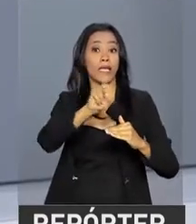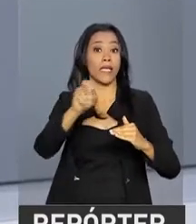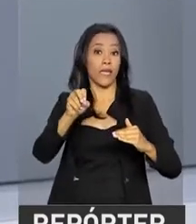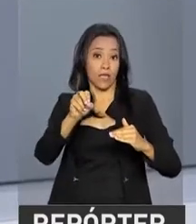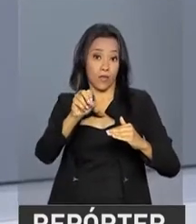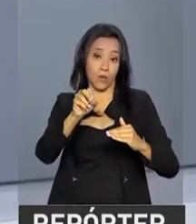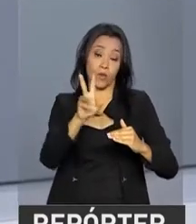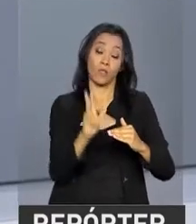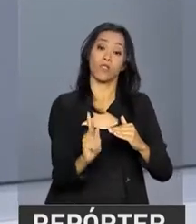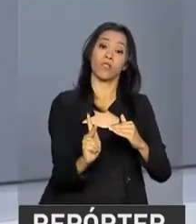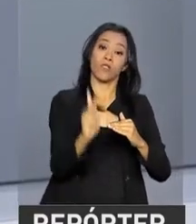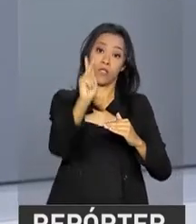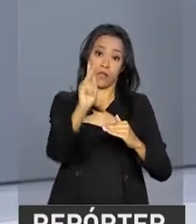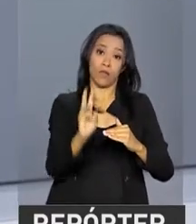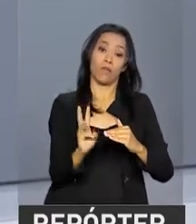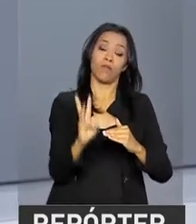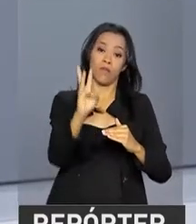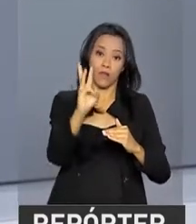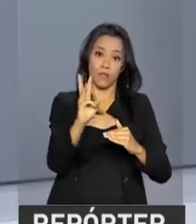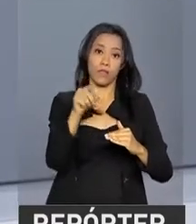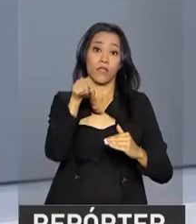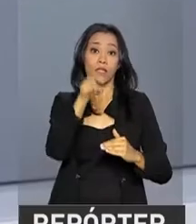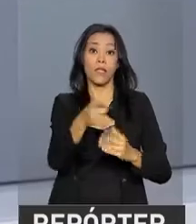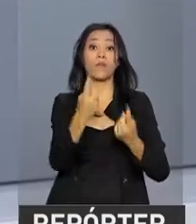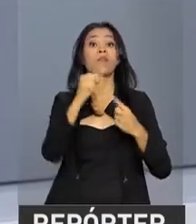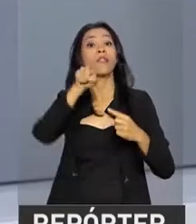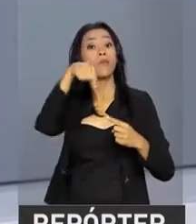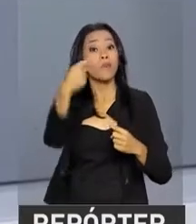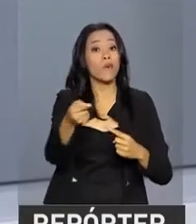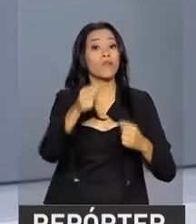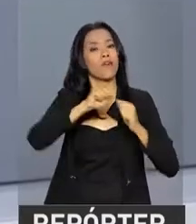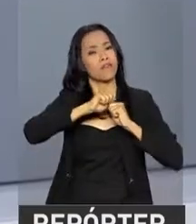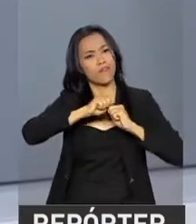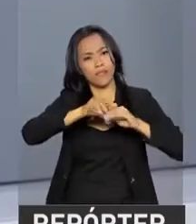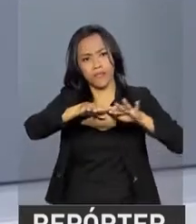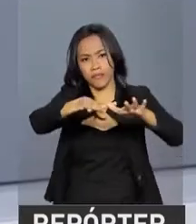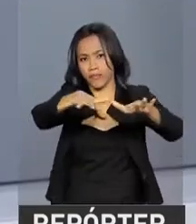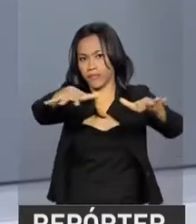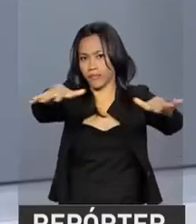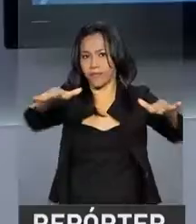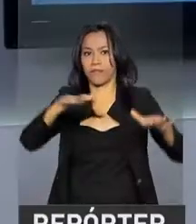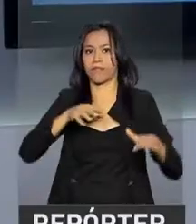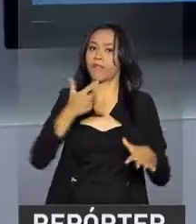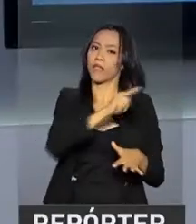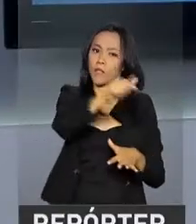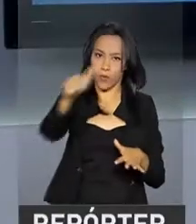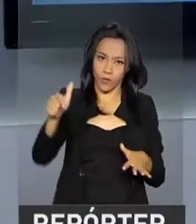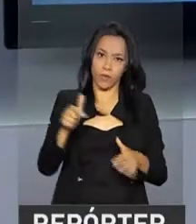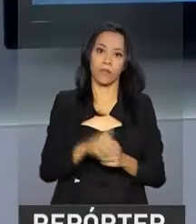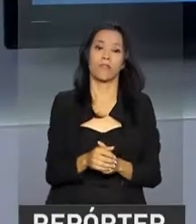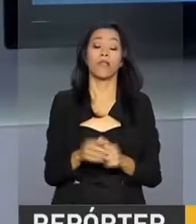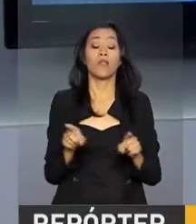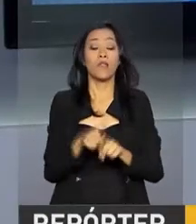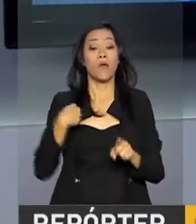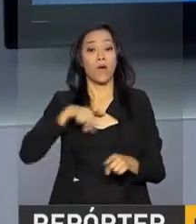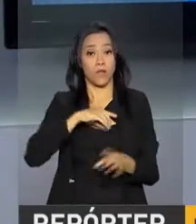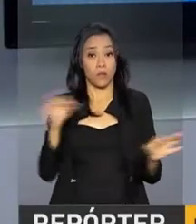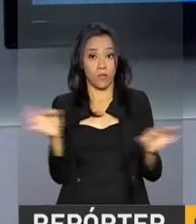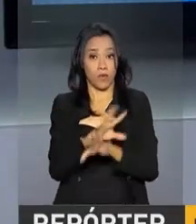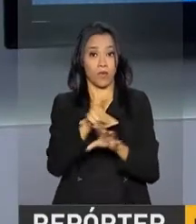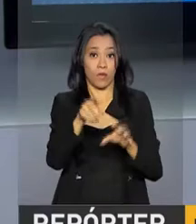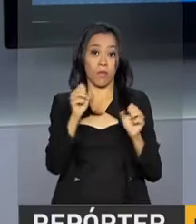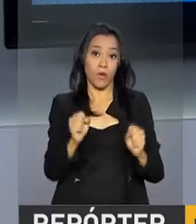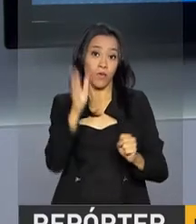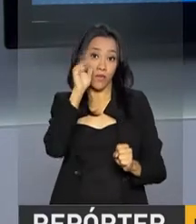em 2020 a tarifa branca ceará estará valendo para todas as faixas de consumo nós ficamos por aqui você pode ver as reportagens